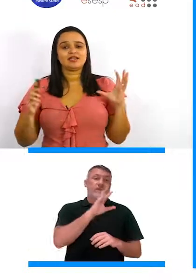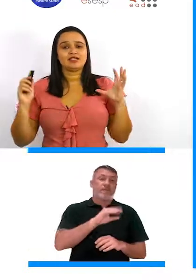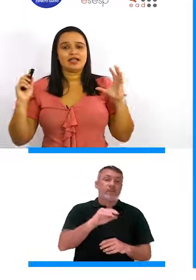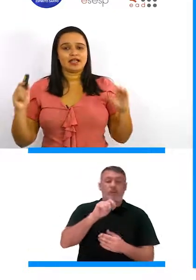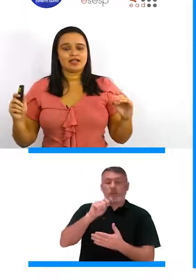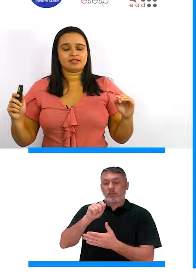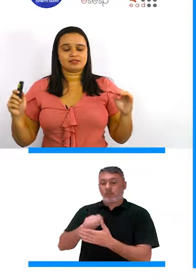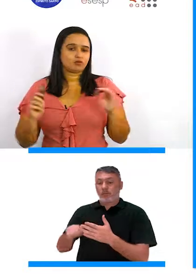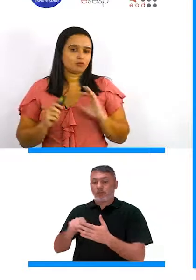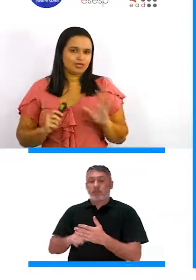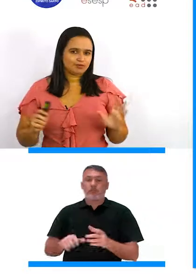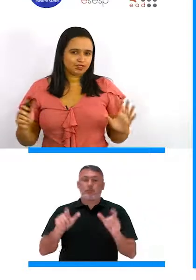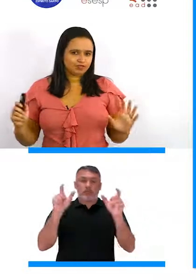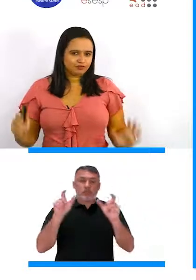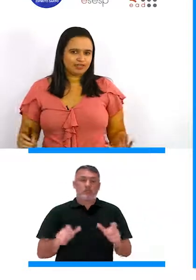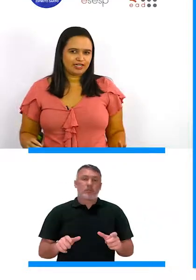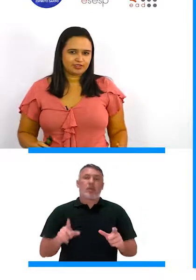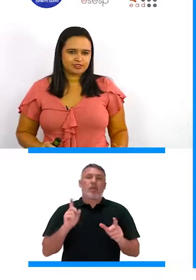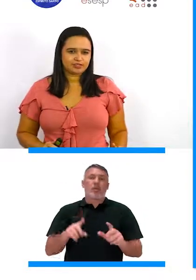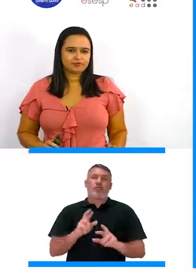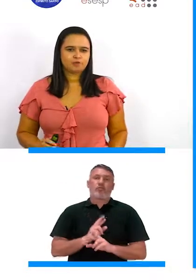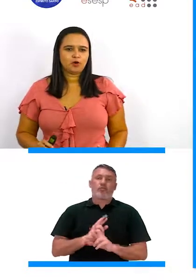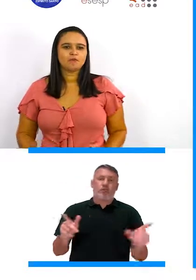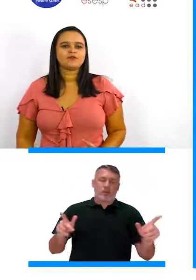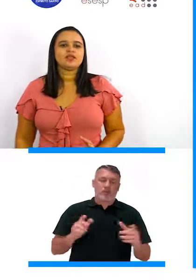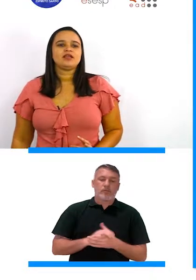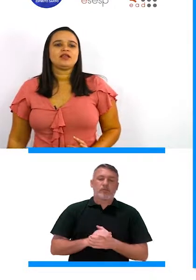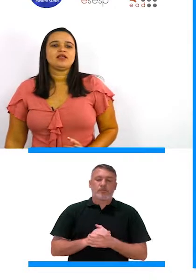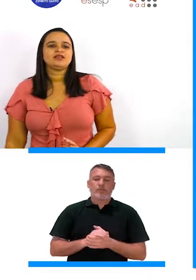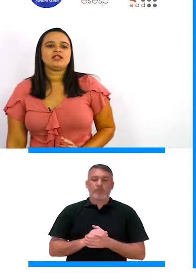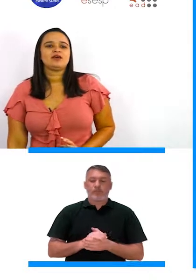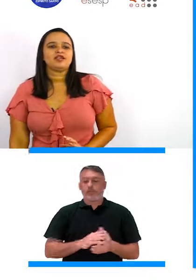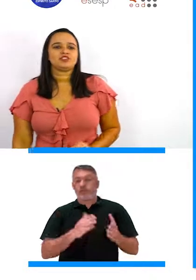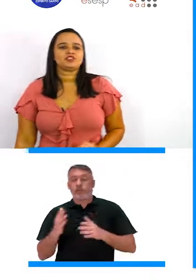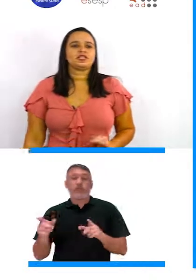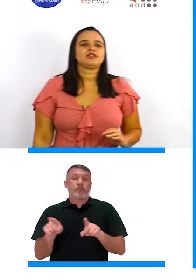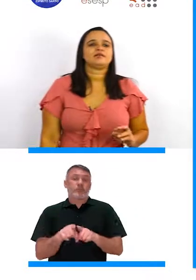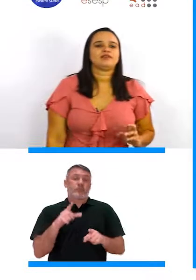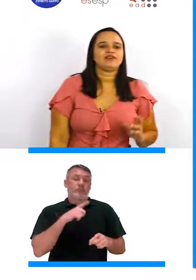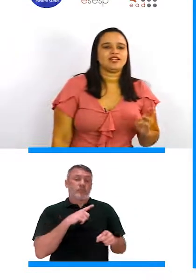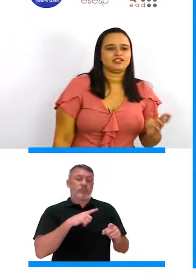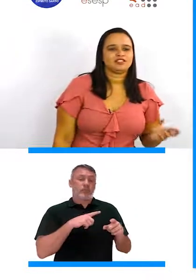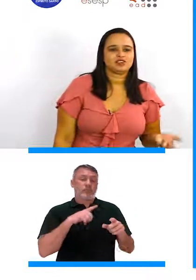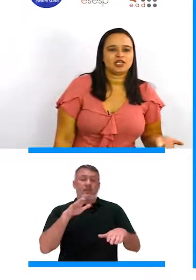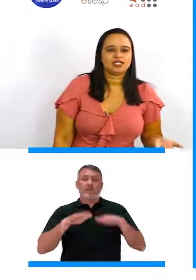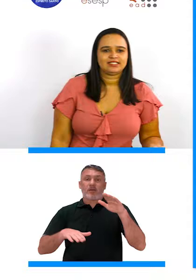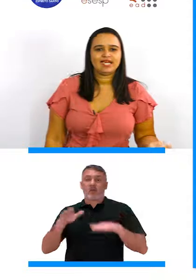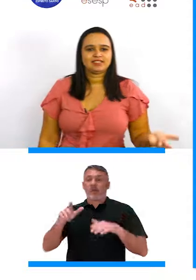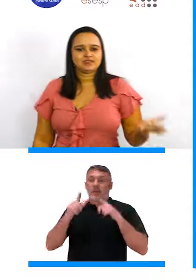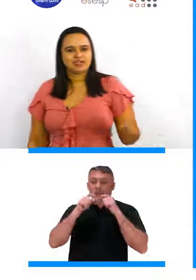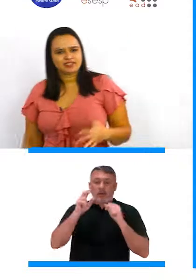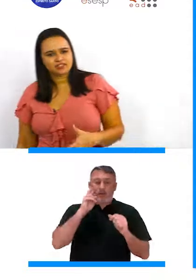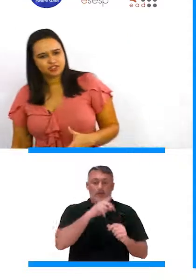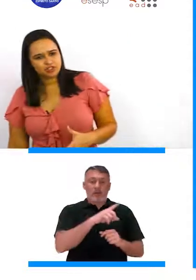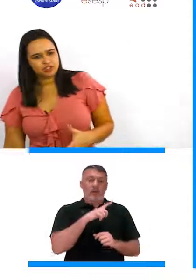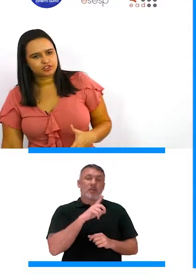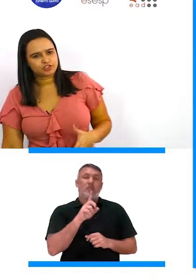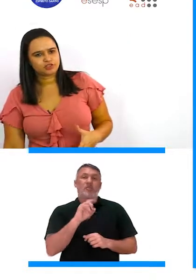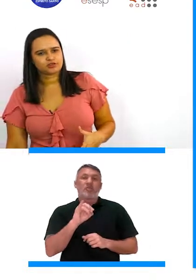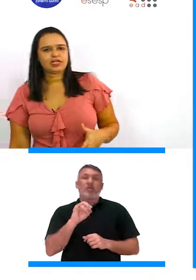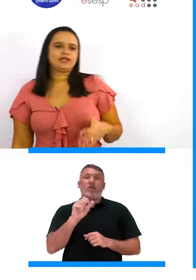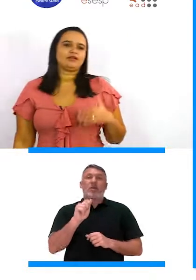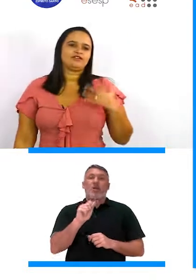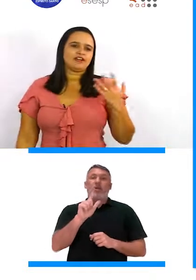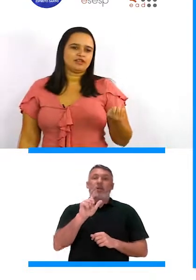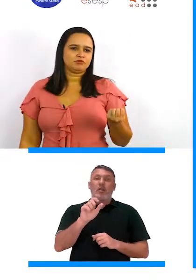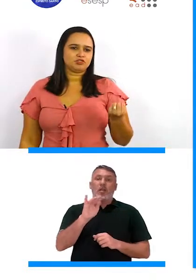escrita são completamente diferentes. Bom, então, a gente tem também variantes dialetais e variantes de